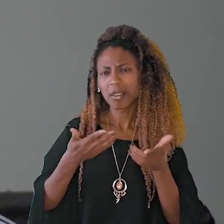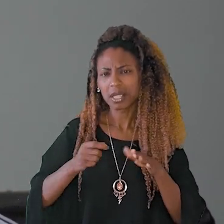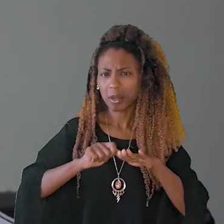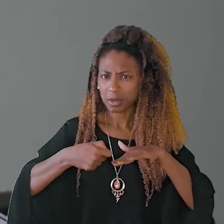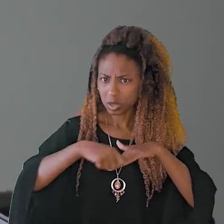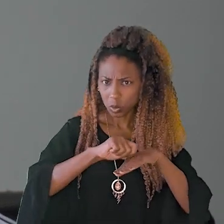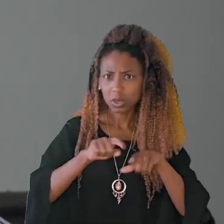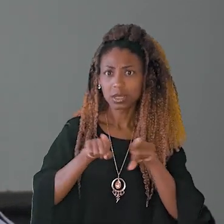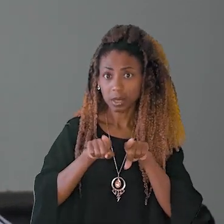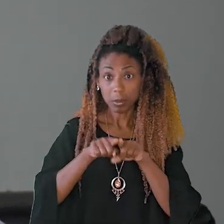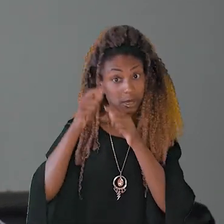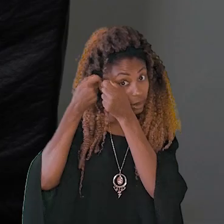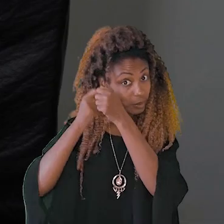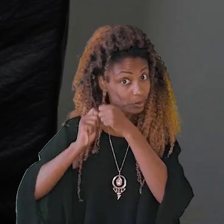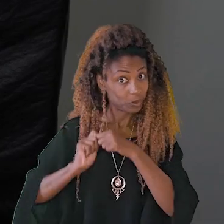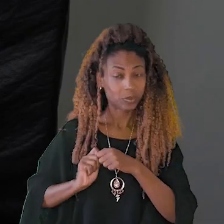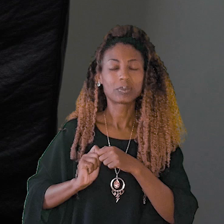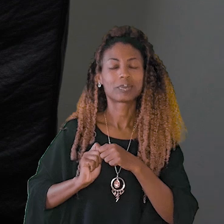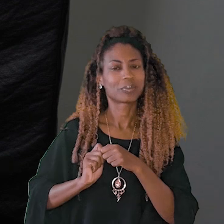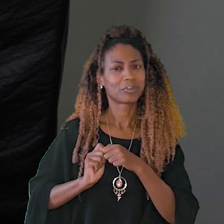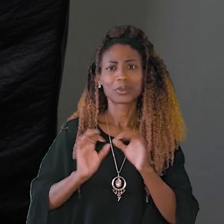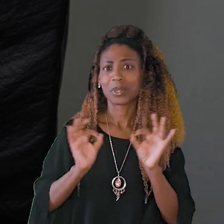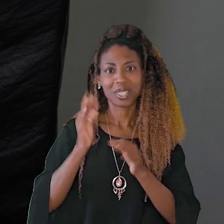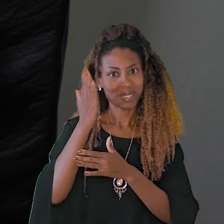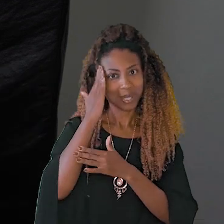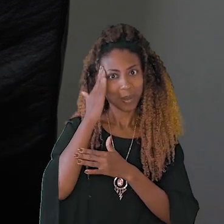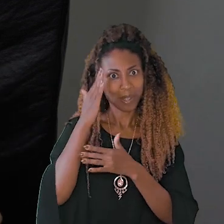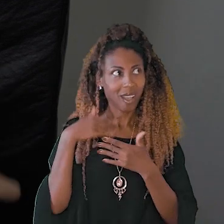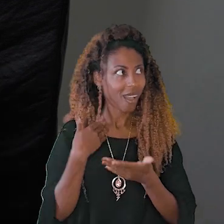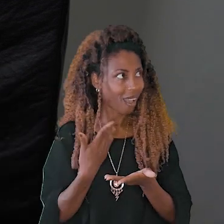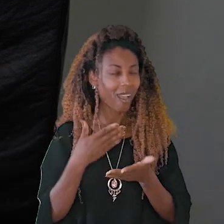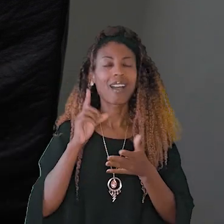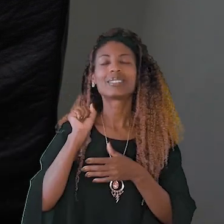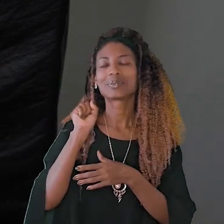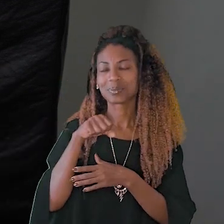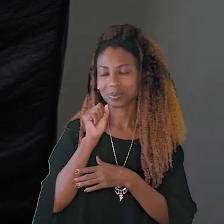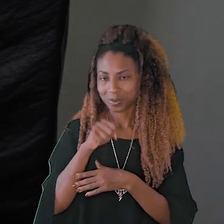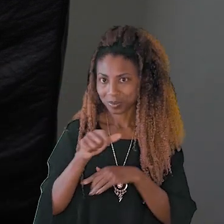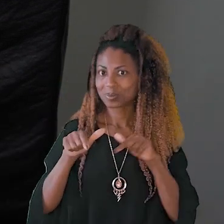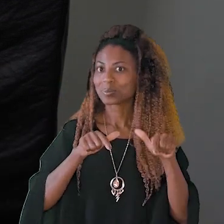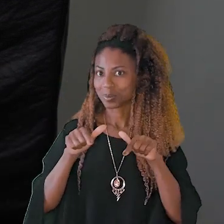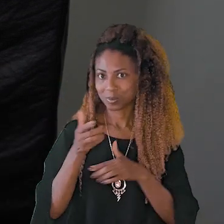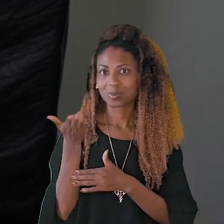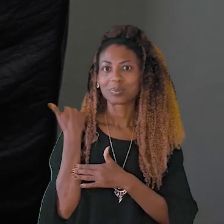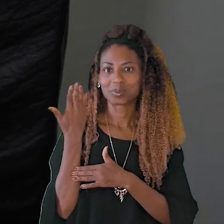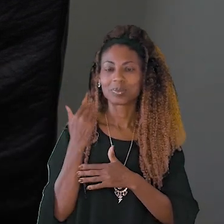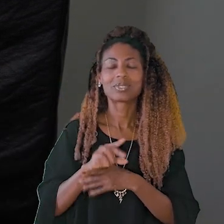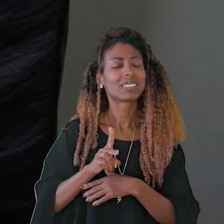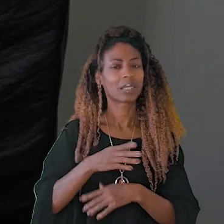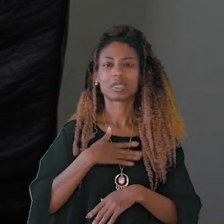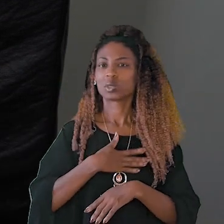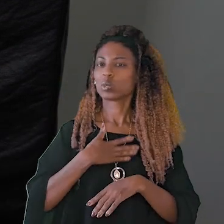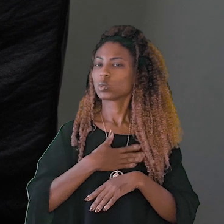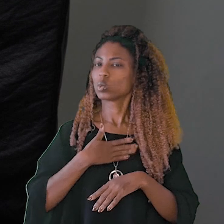enquanto manicure e transista. Quase ninguém sabe disso, e quando eu falo assim, sério? Falei, gente, então eu trabalhava com isso, né?